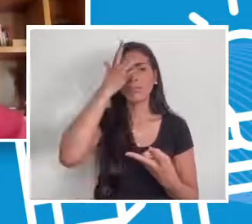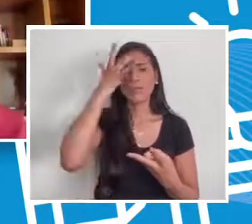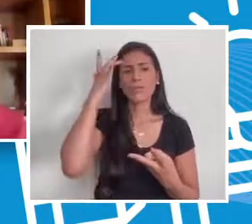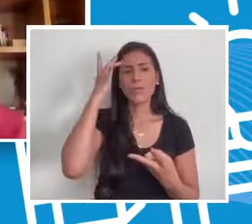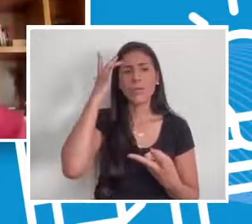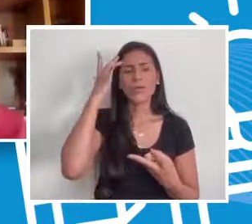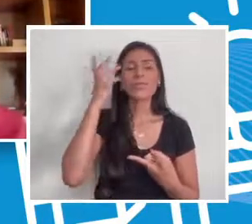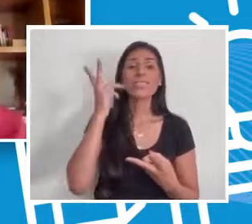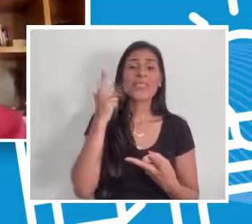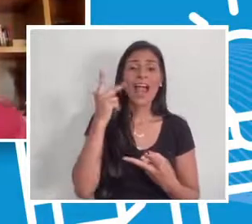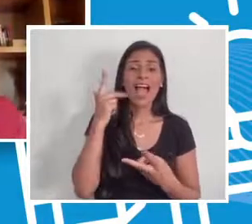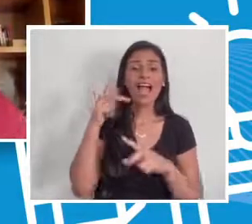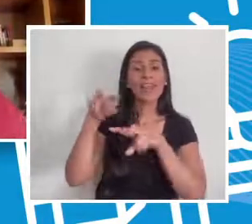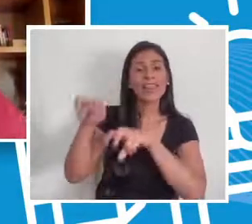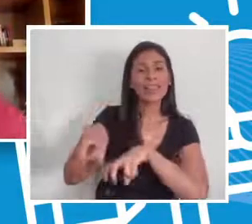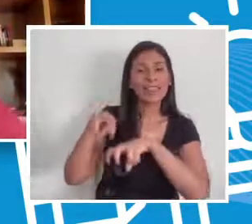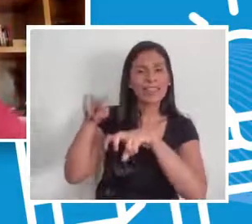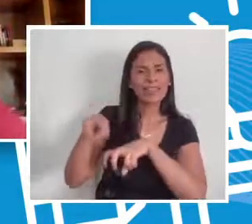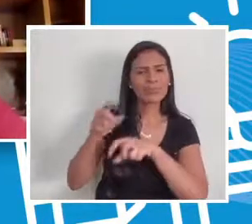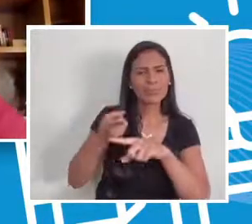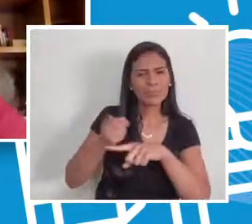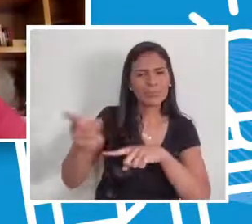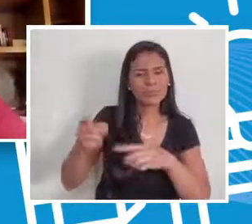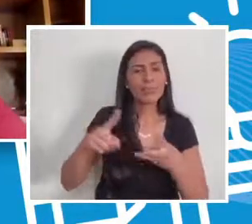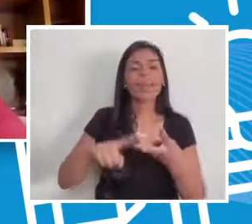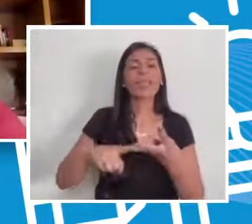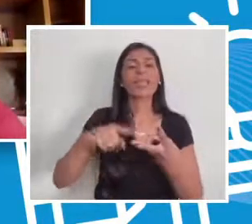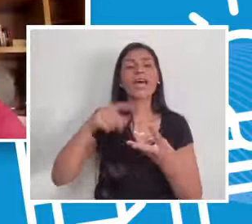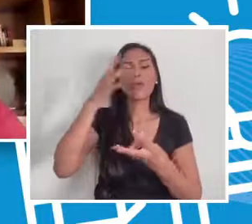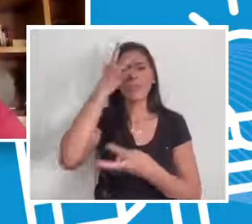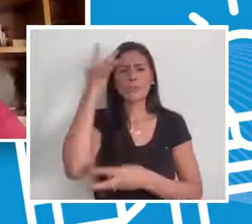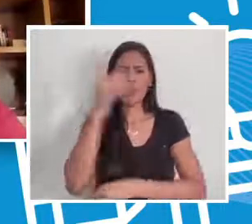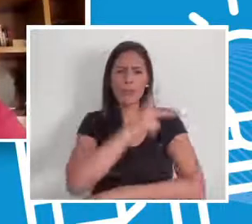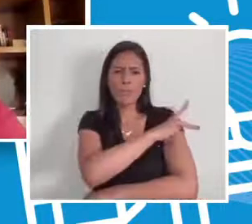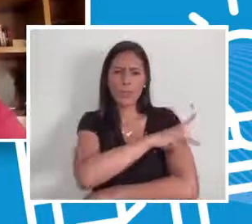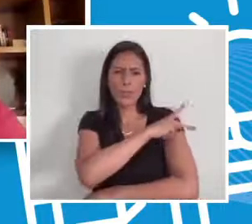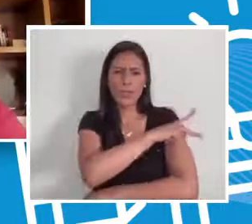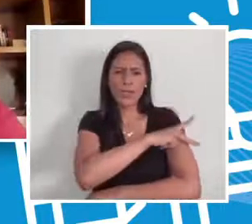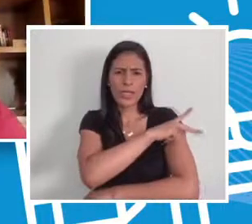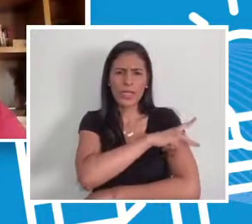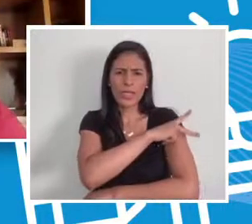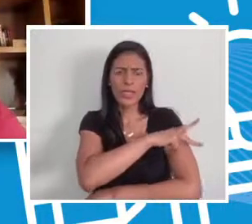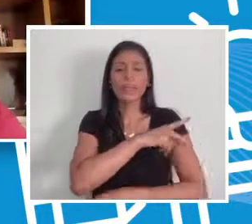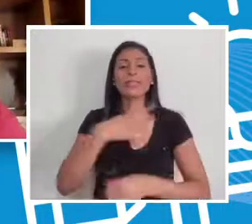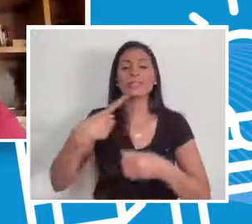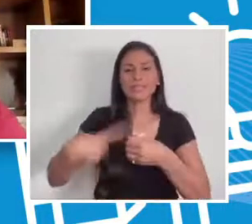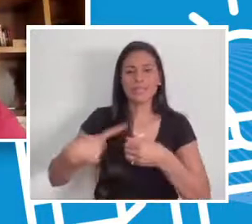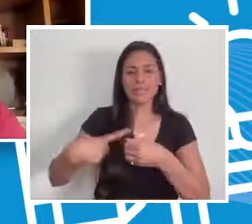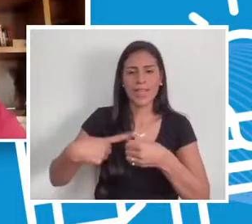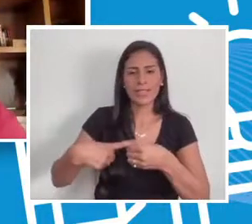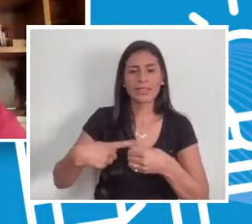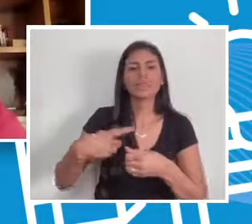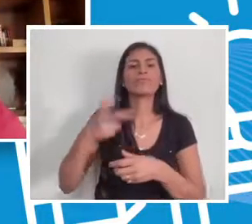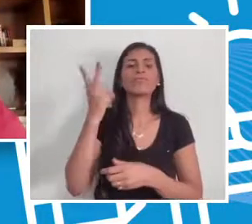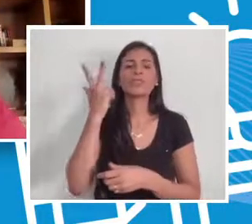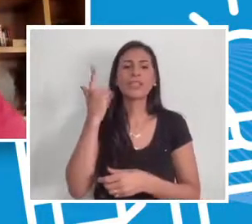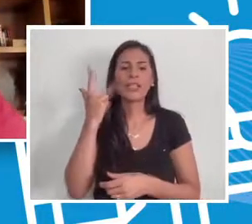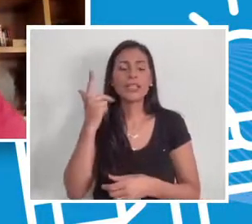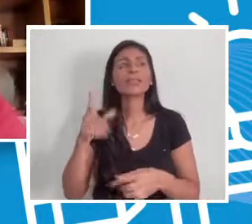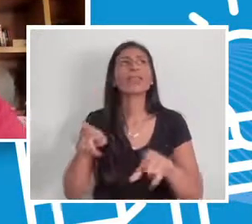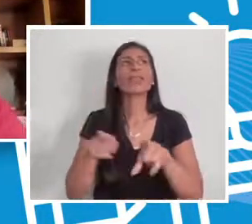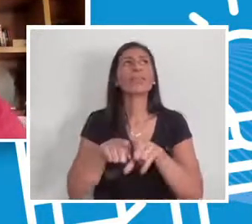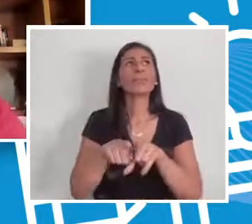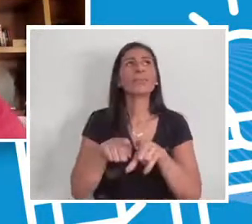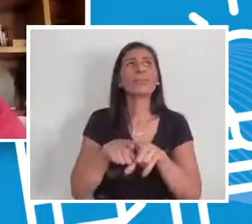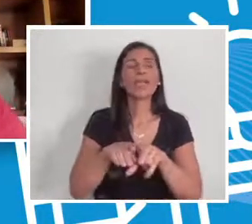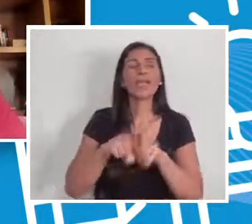Ceará, certo? Tem gente do Piauí, tem gente de Goiás, do interior de Goiás, aí nos